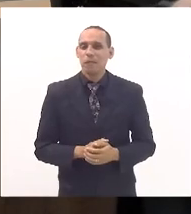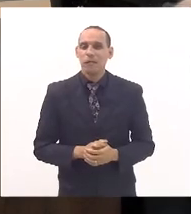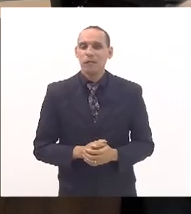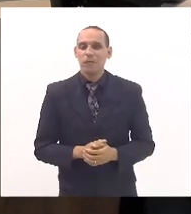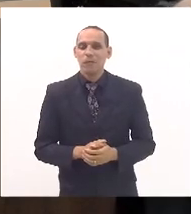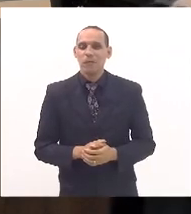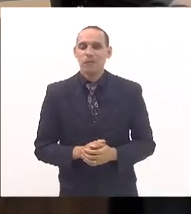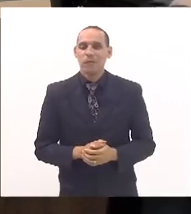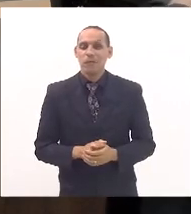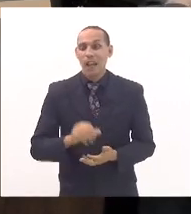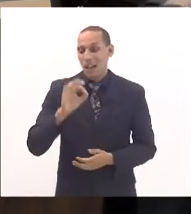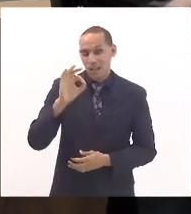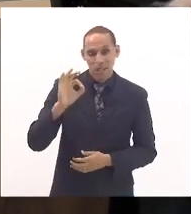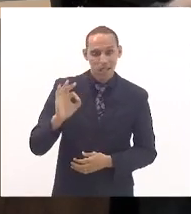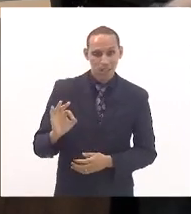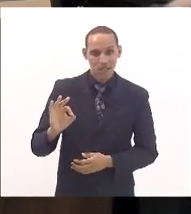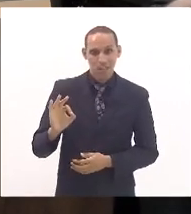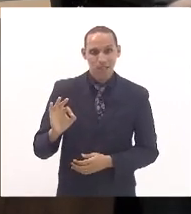a alíquota,